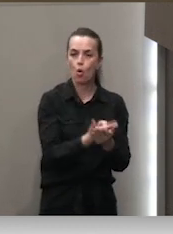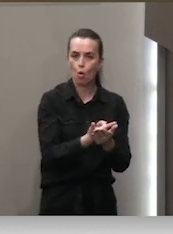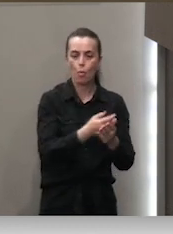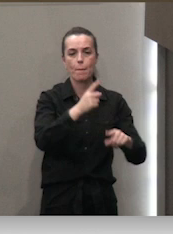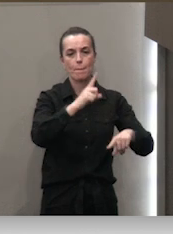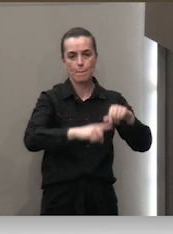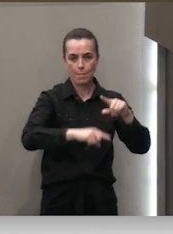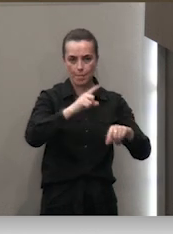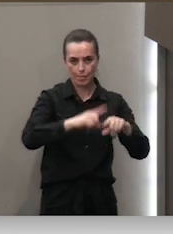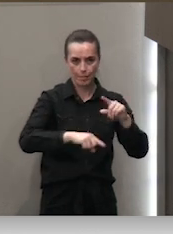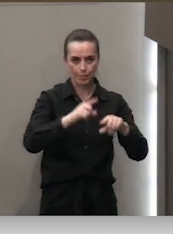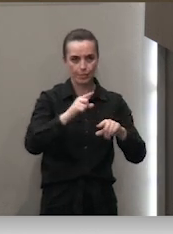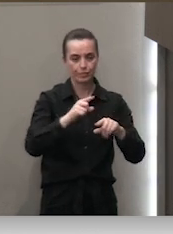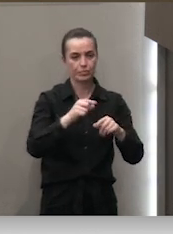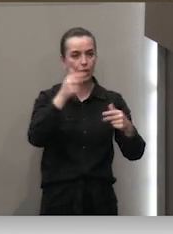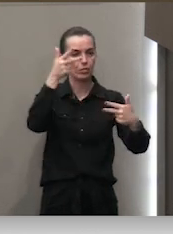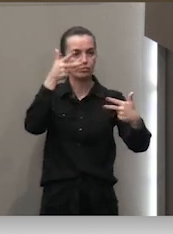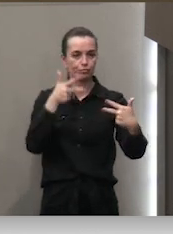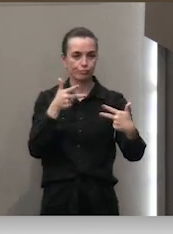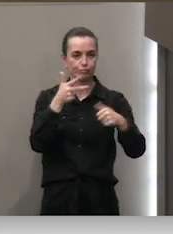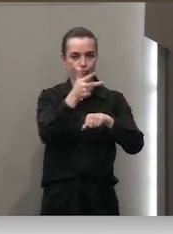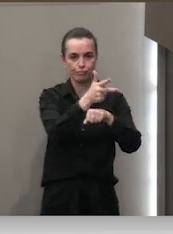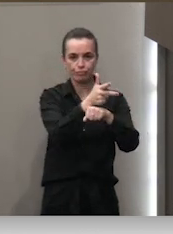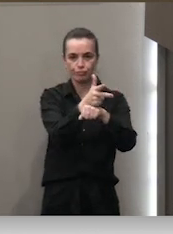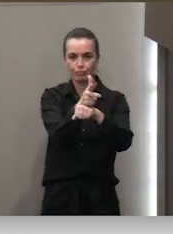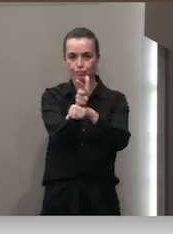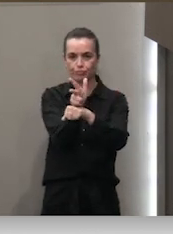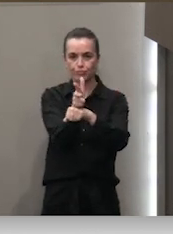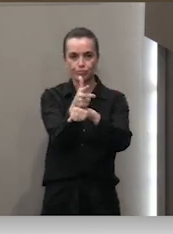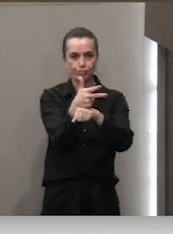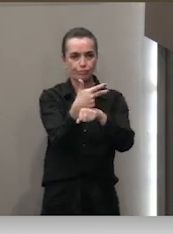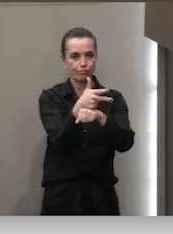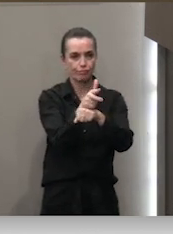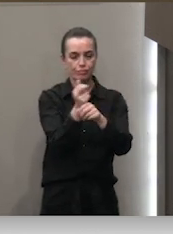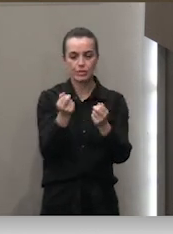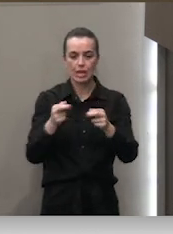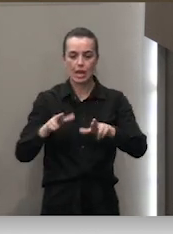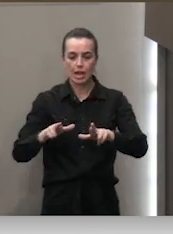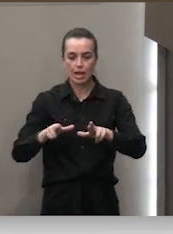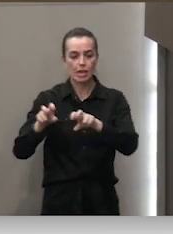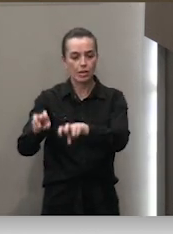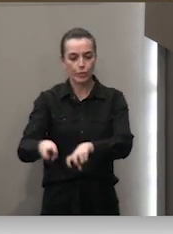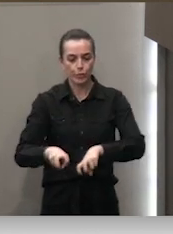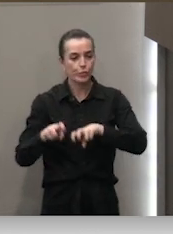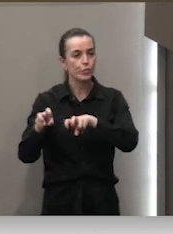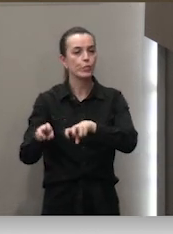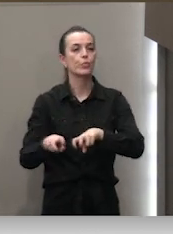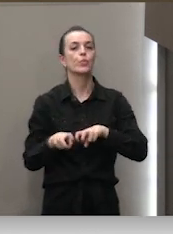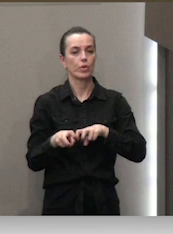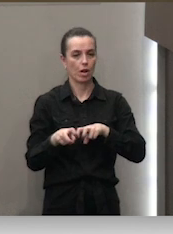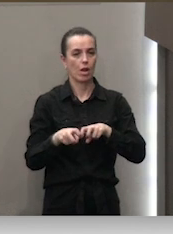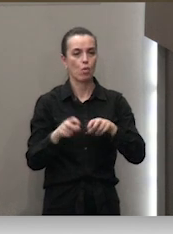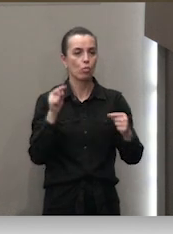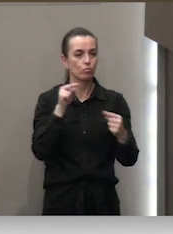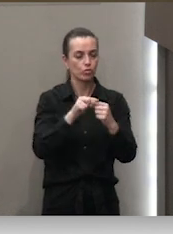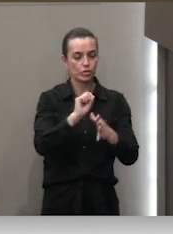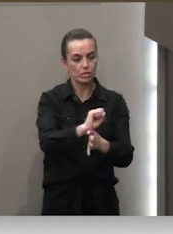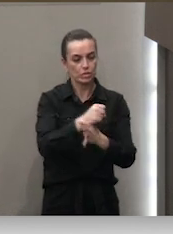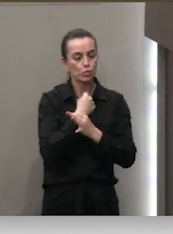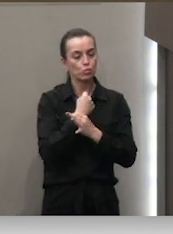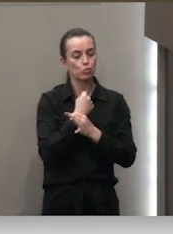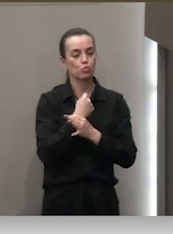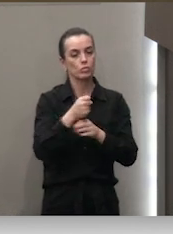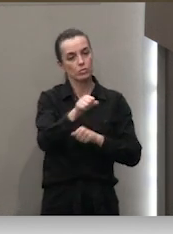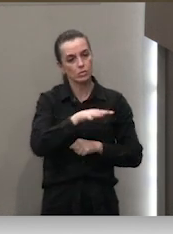monitoramento para a área rural, aqui no município de Passo Fundo, visando propiciar maior segurança à comunidade rural e o controle nas